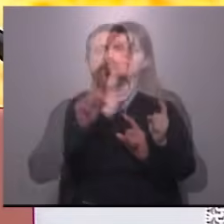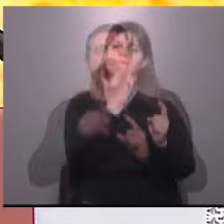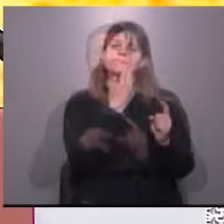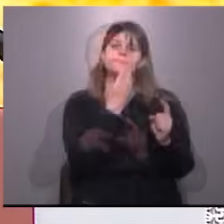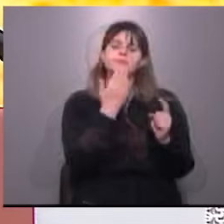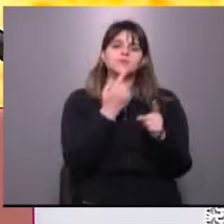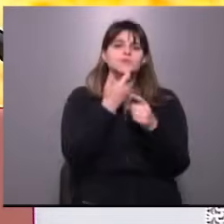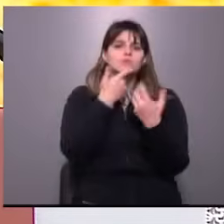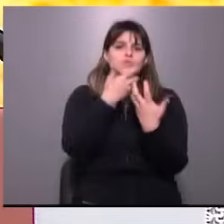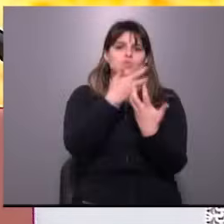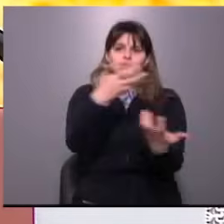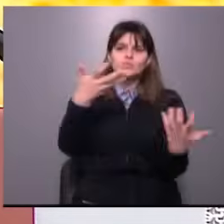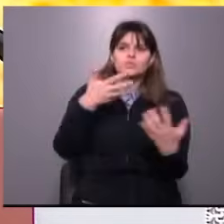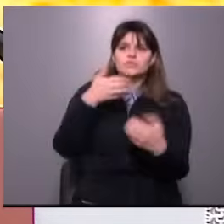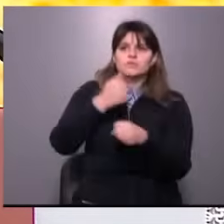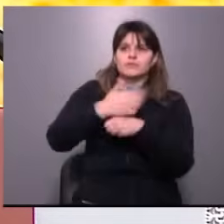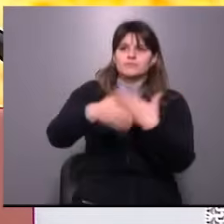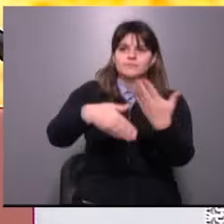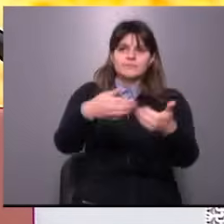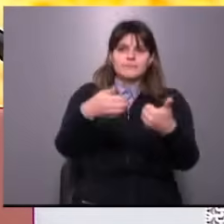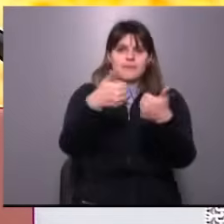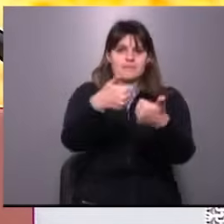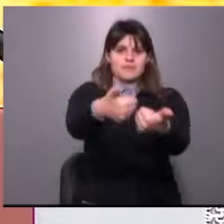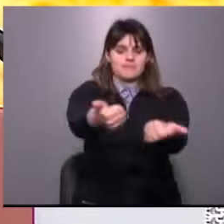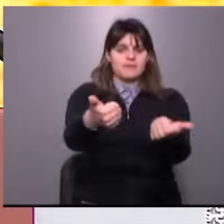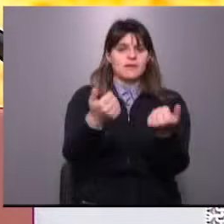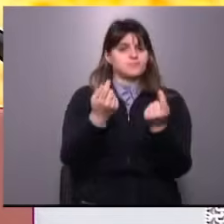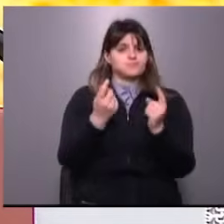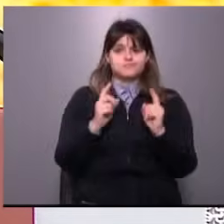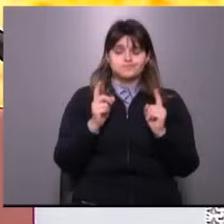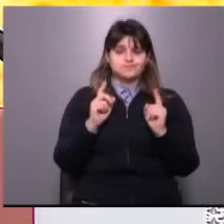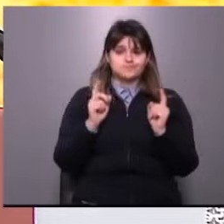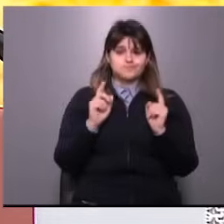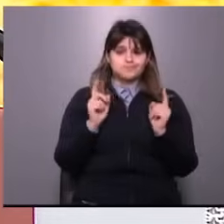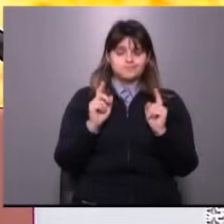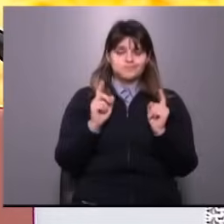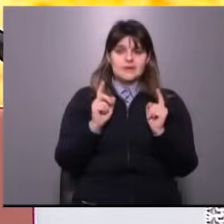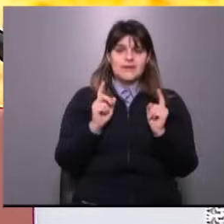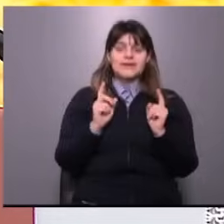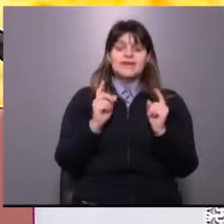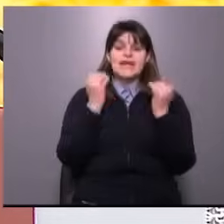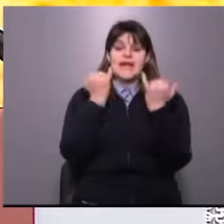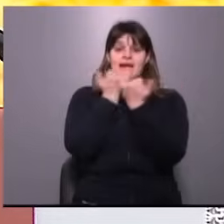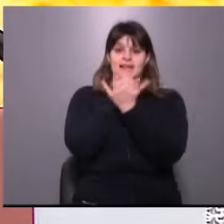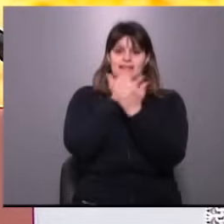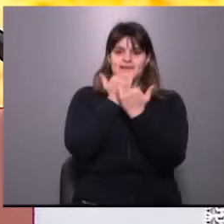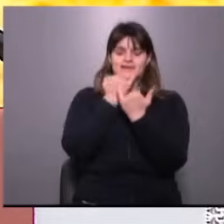É uma alegria que não depende de tudo nos correr bem.